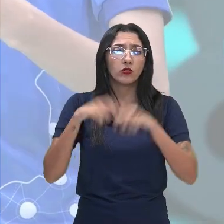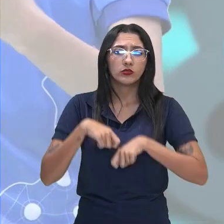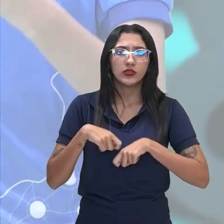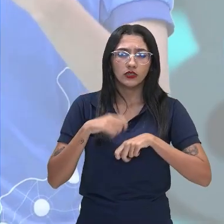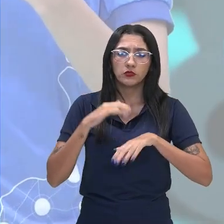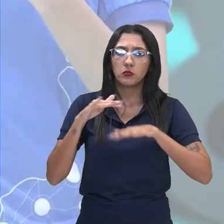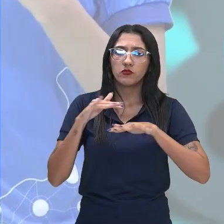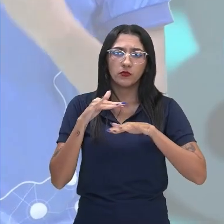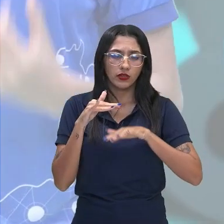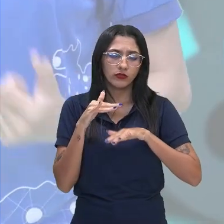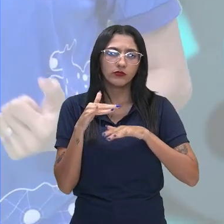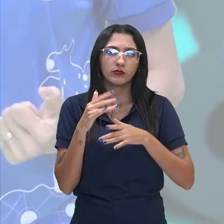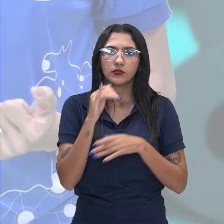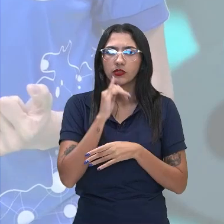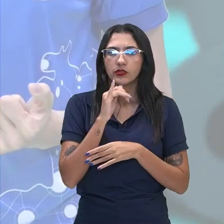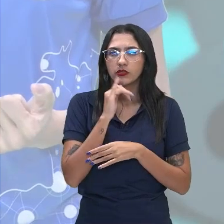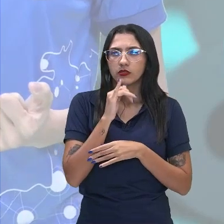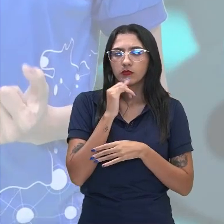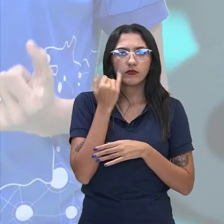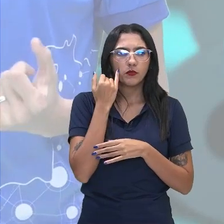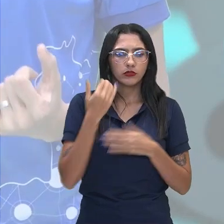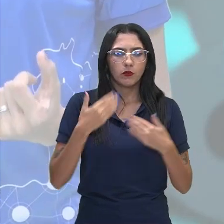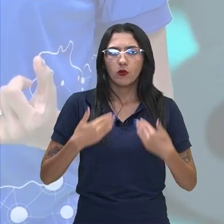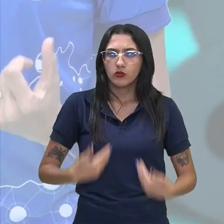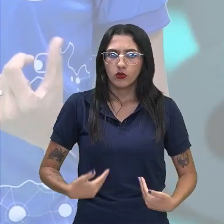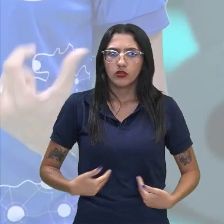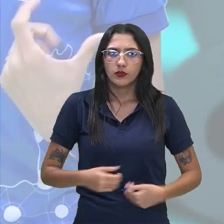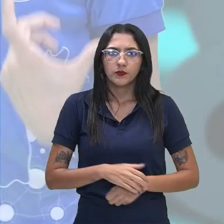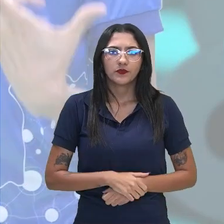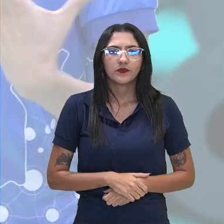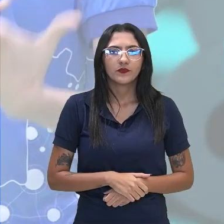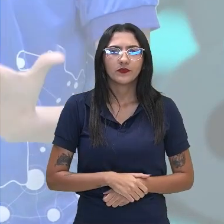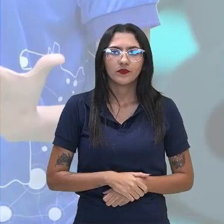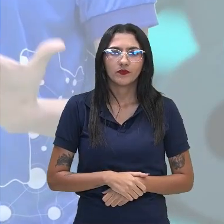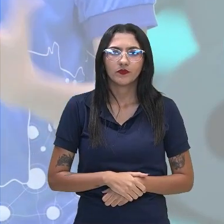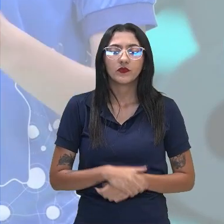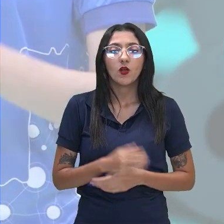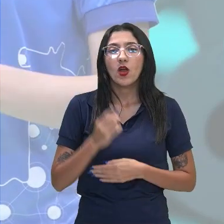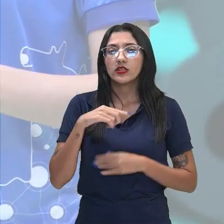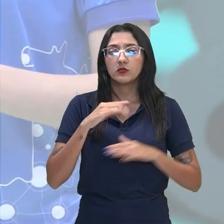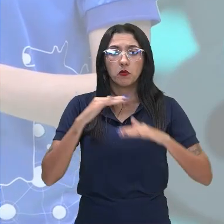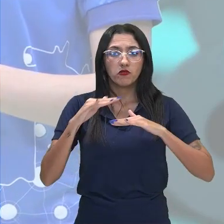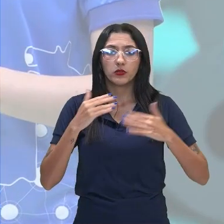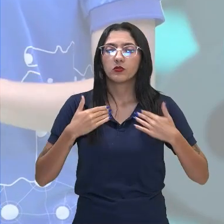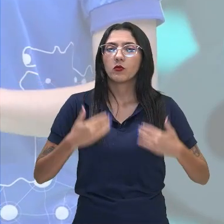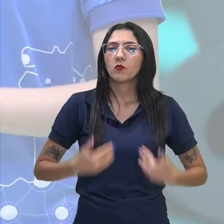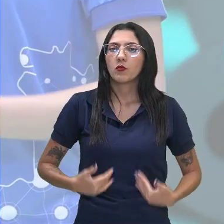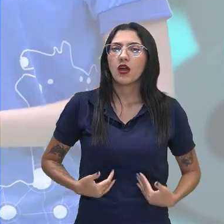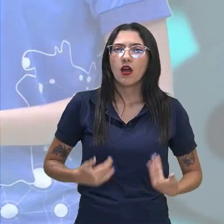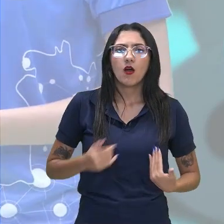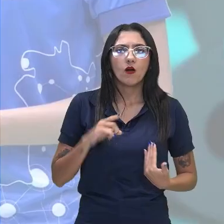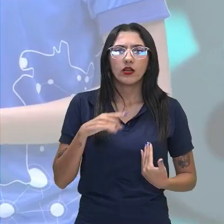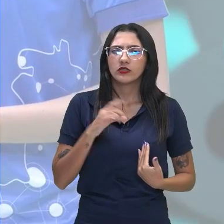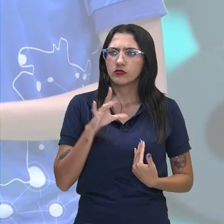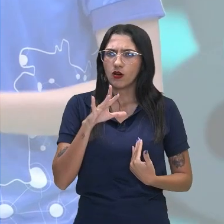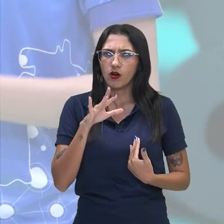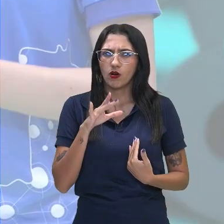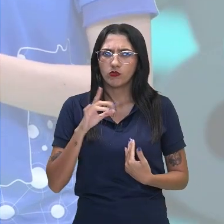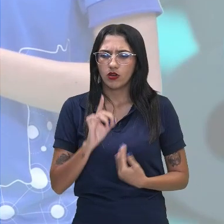de levar informação de uma forma diferente. Quando eu falo desse movimento, ele não vai ser apenas essa